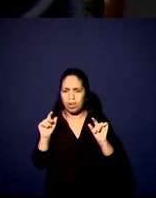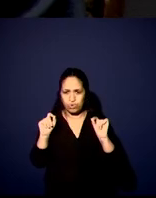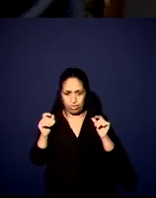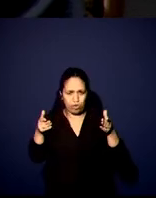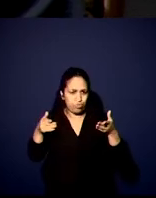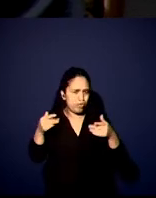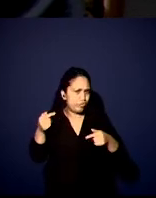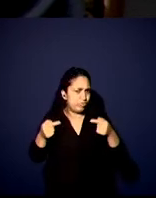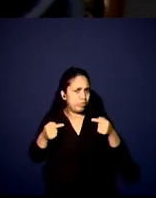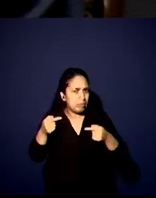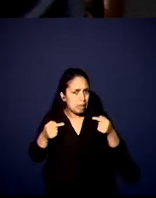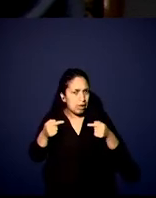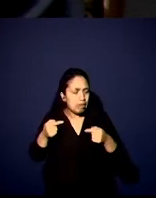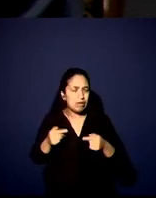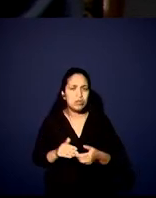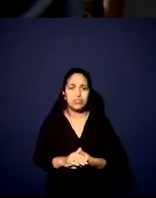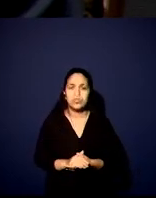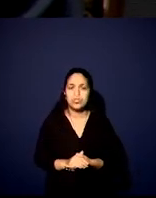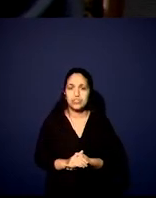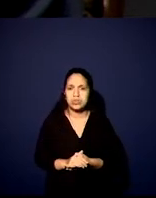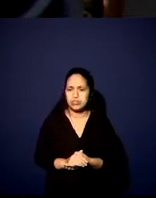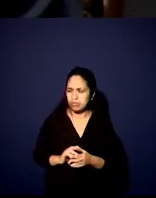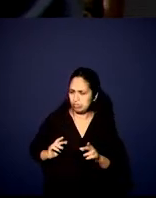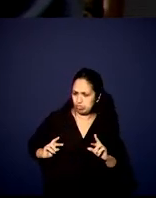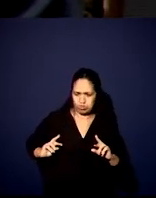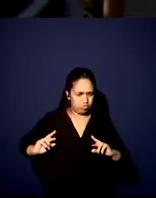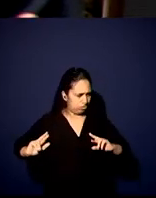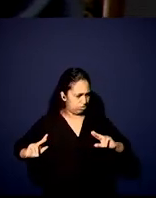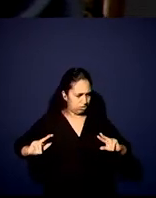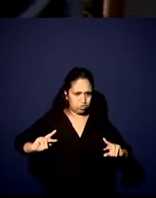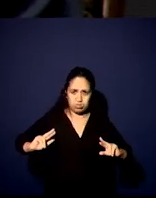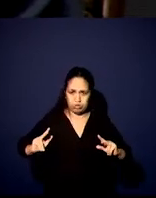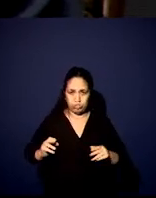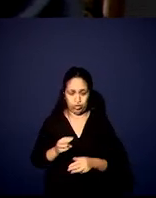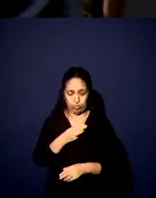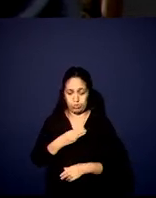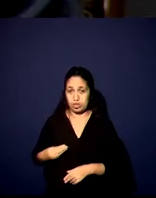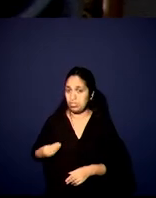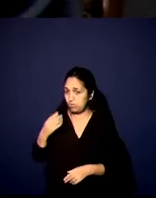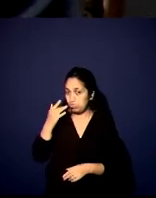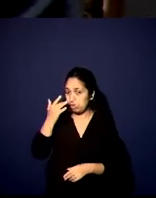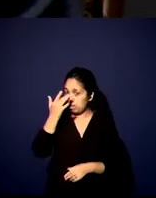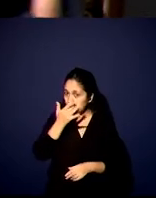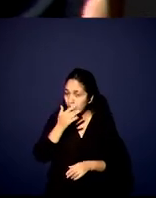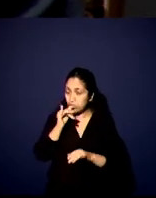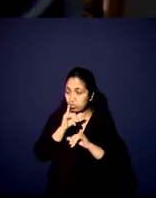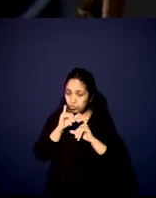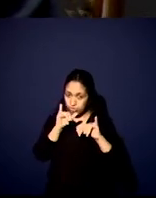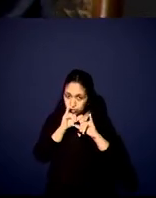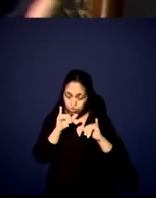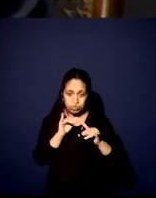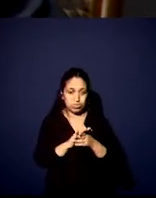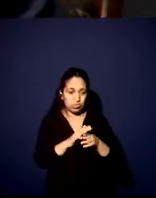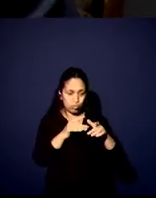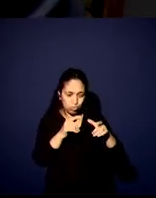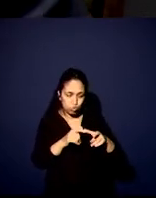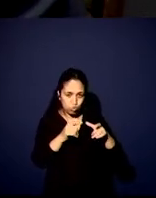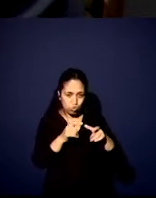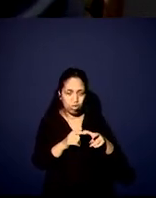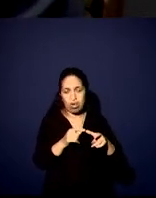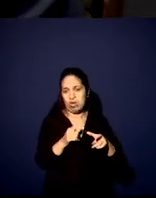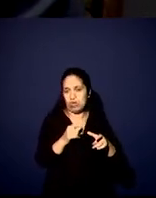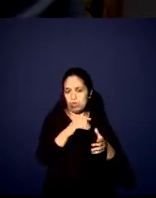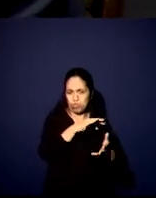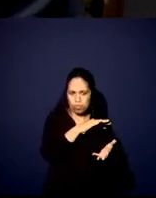debate hoje é uma posição muito divergente o ministro Haddad aqui mesmo disse que não há lugar no mundo não desistam